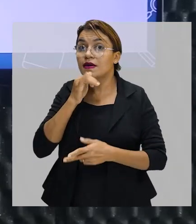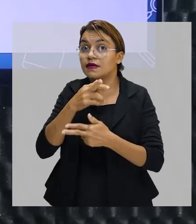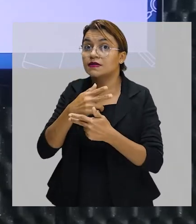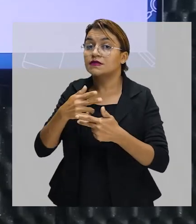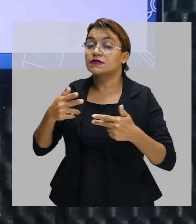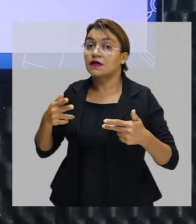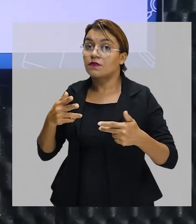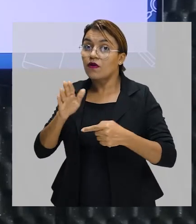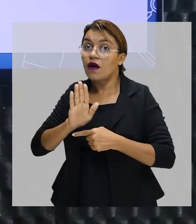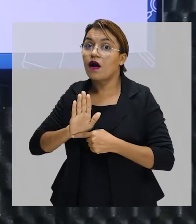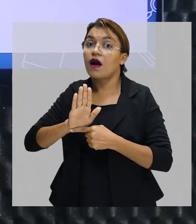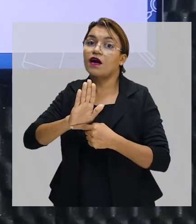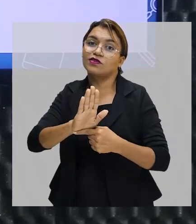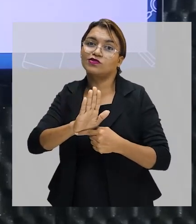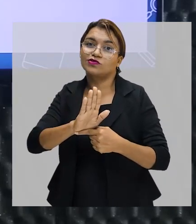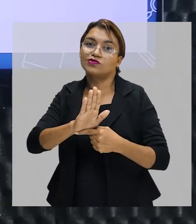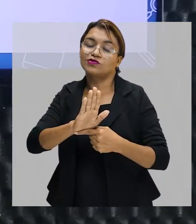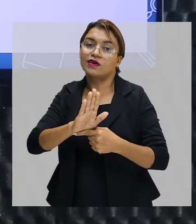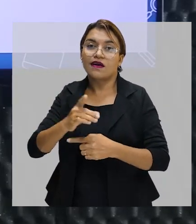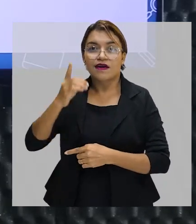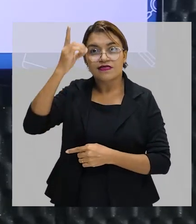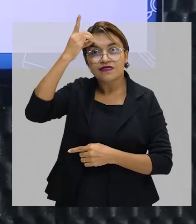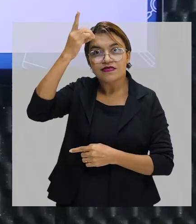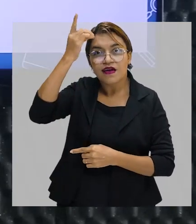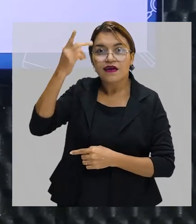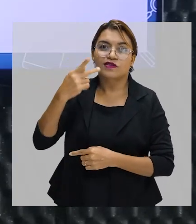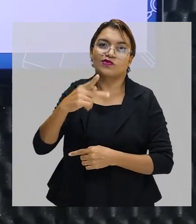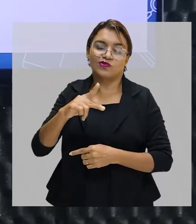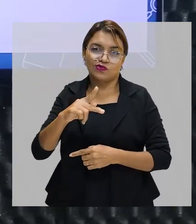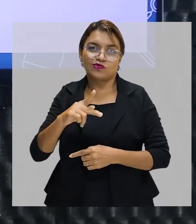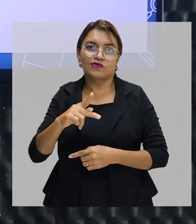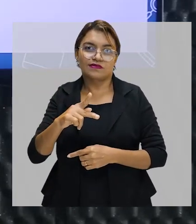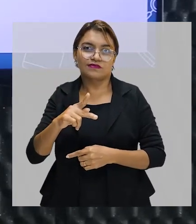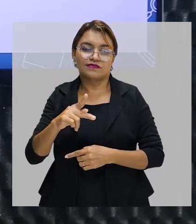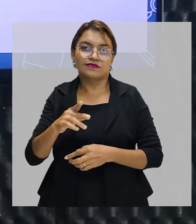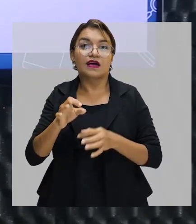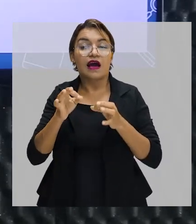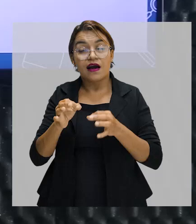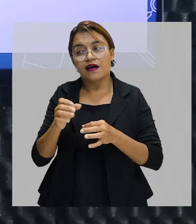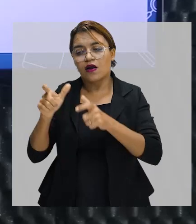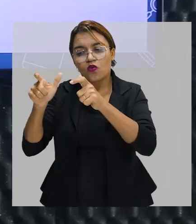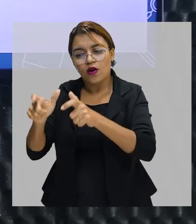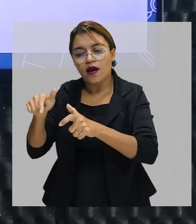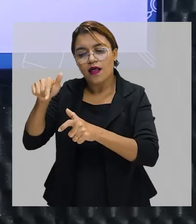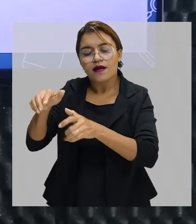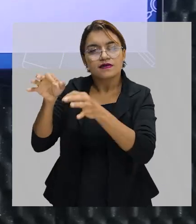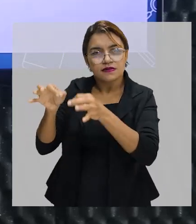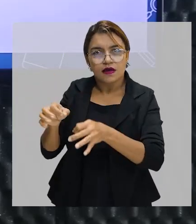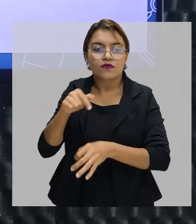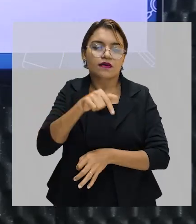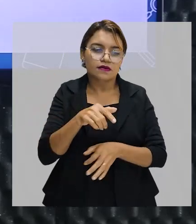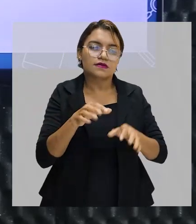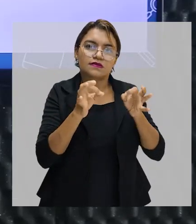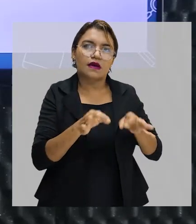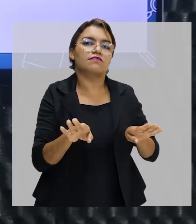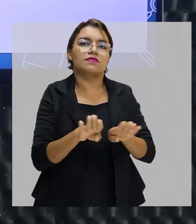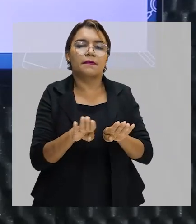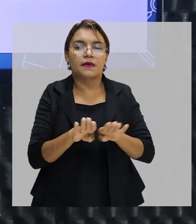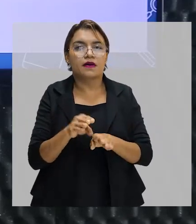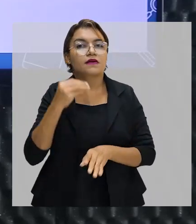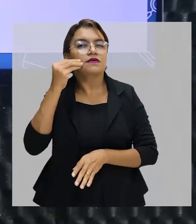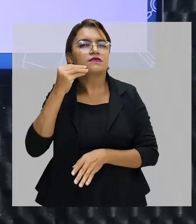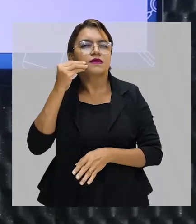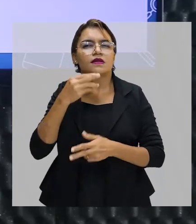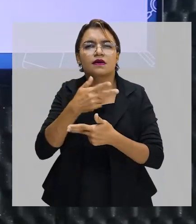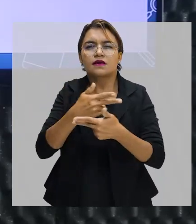permear a tua ideia. Dá certo porque deu certo em lugar tal. Experiências, né? Na